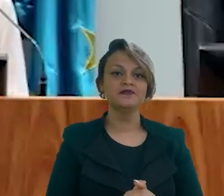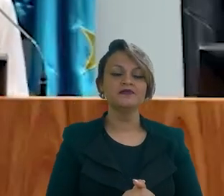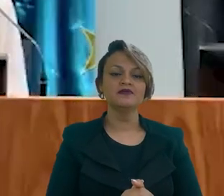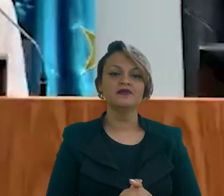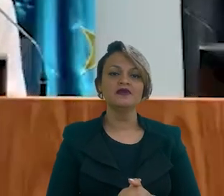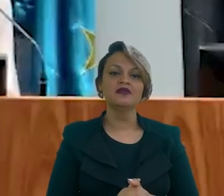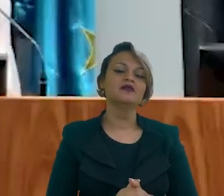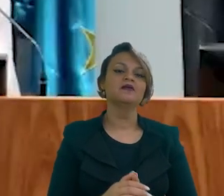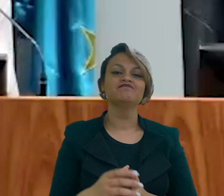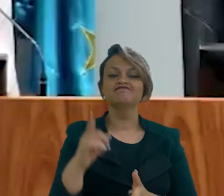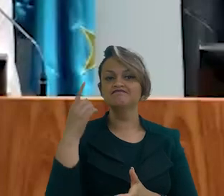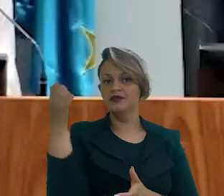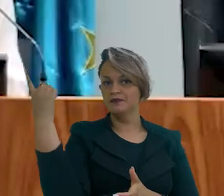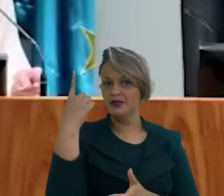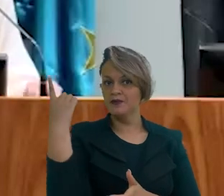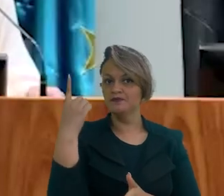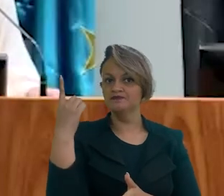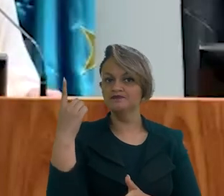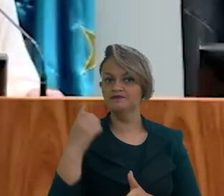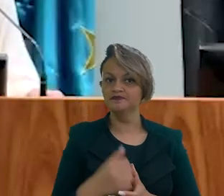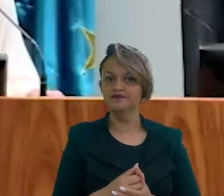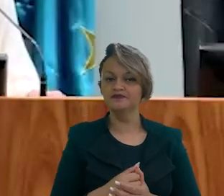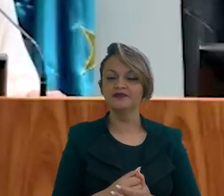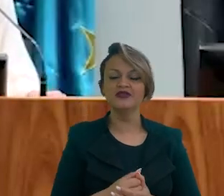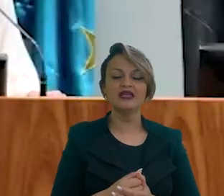começar se professor